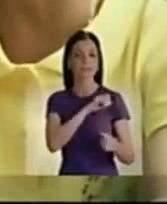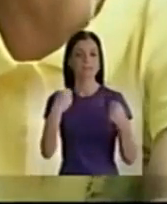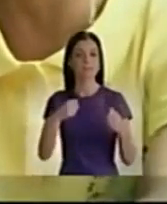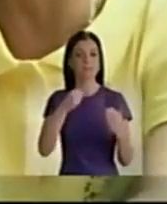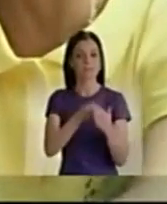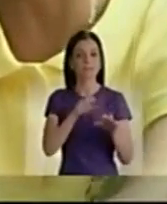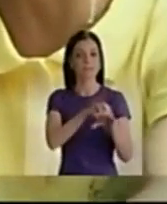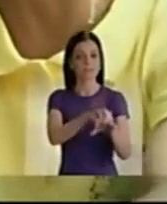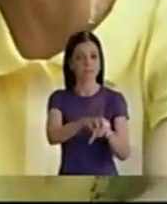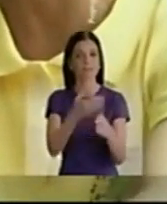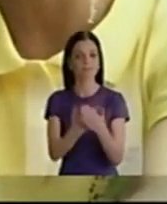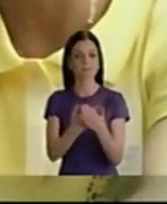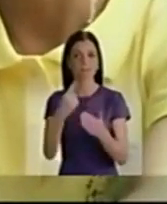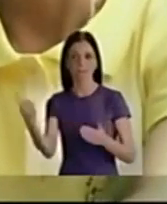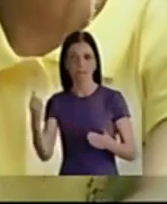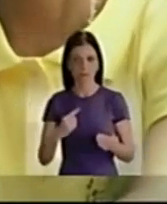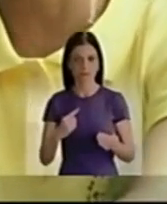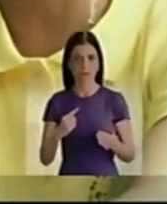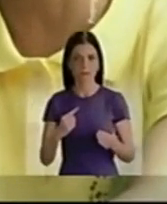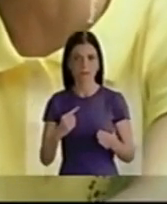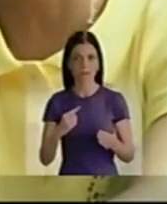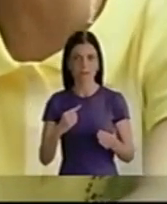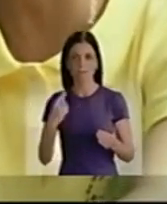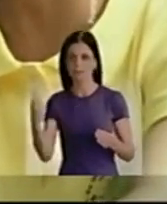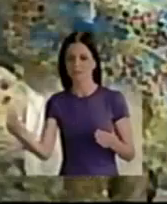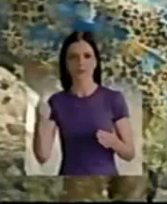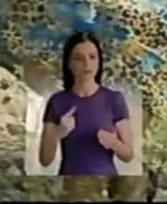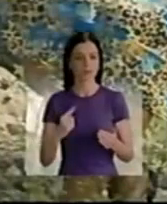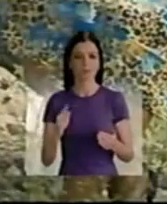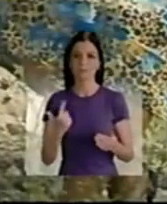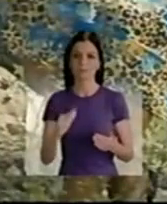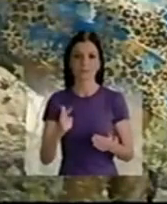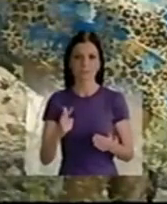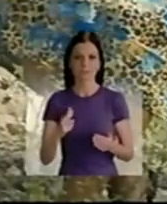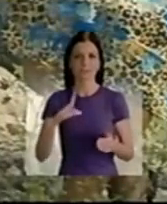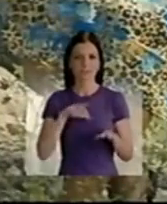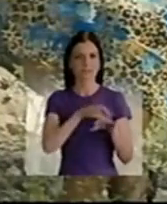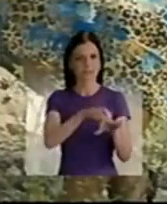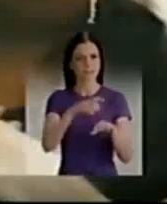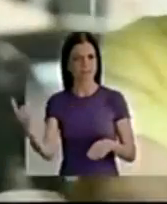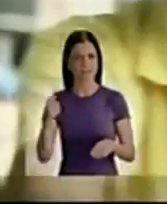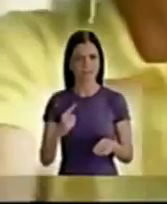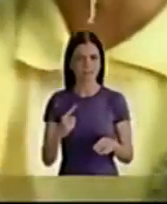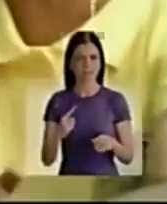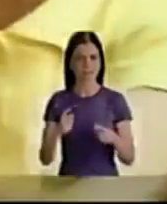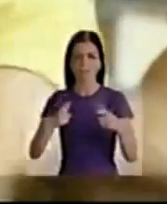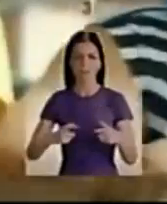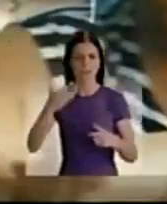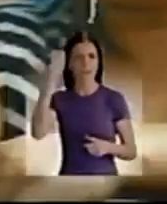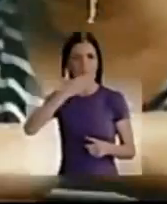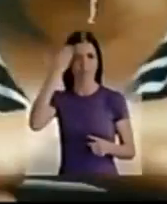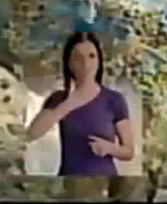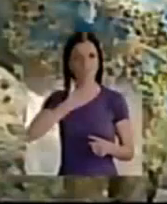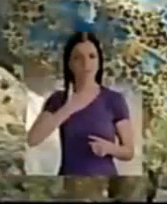pagar a perua, não tem jeito. Vai e volta? Não, não vai nem volta. Pergunta, tá funcionando esse vai e volta? Aonde? Aonde que funciona